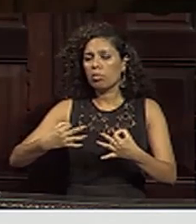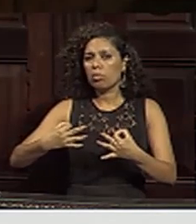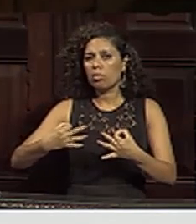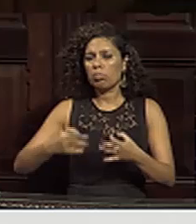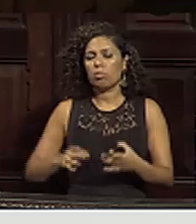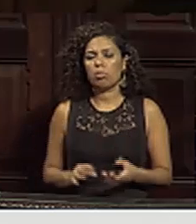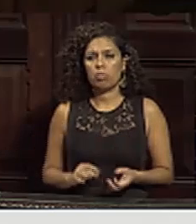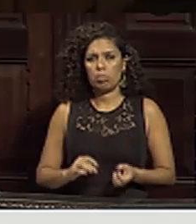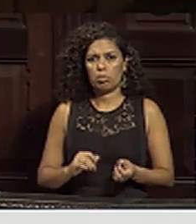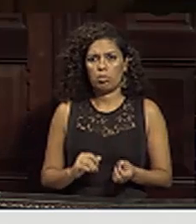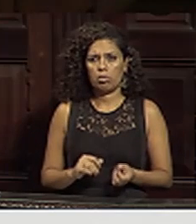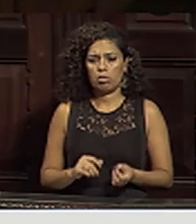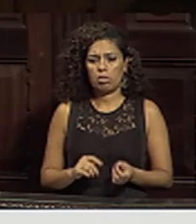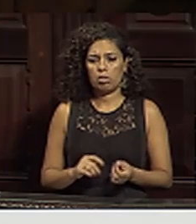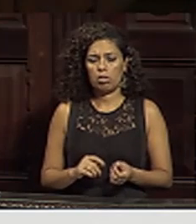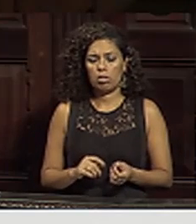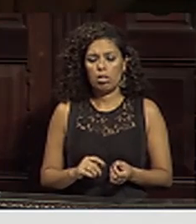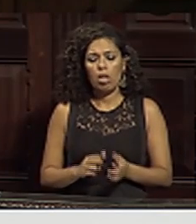Aqueles